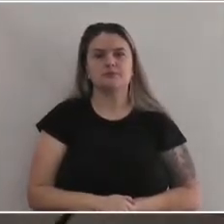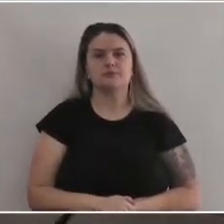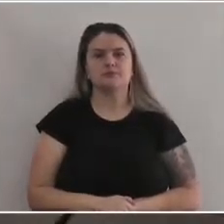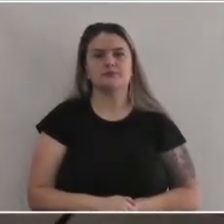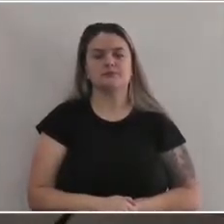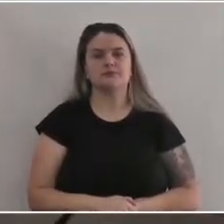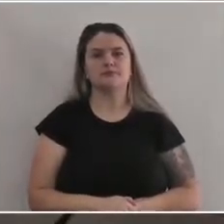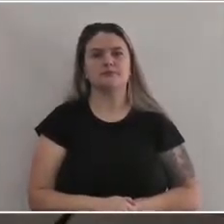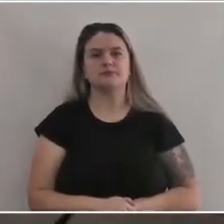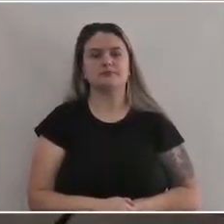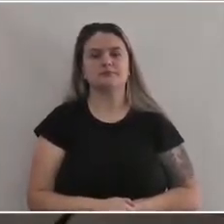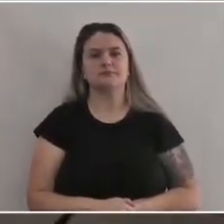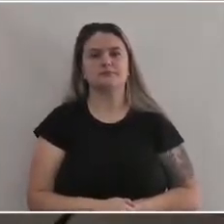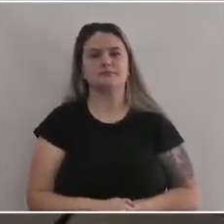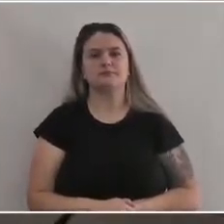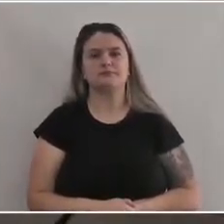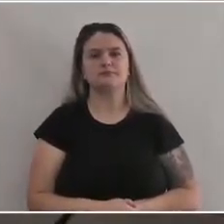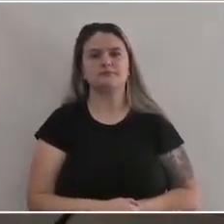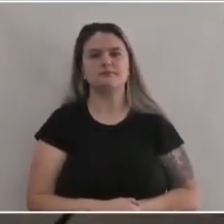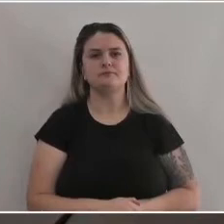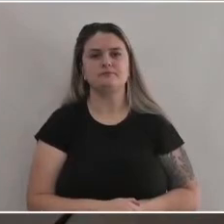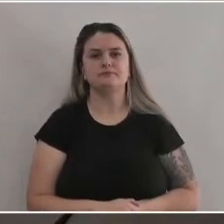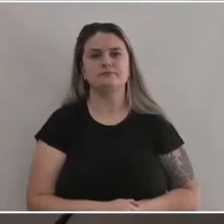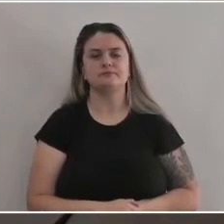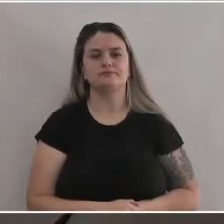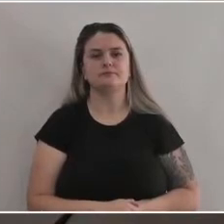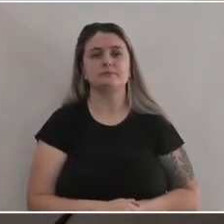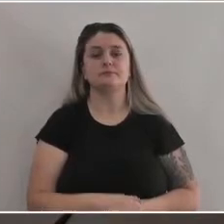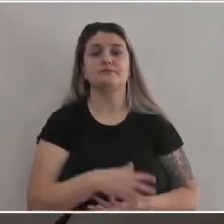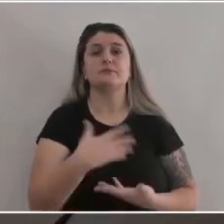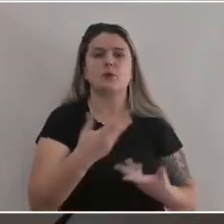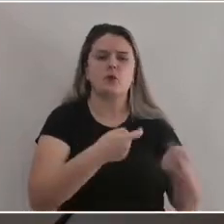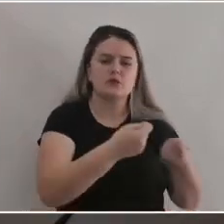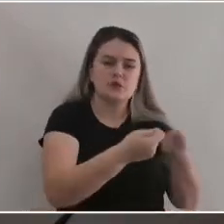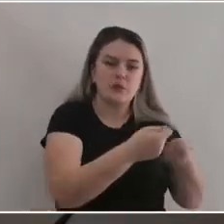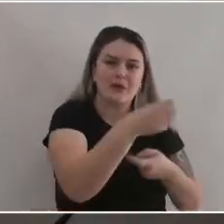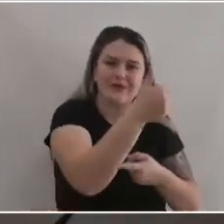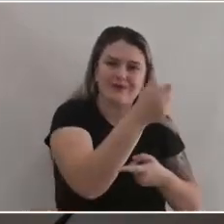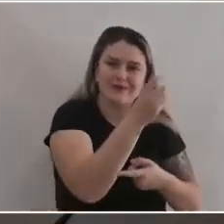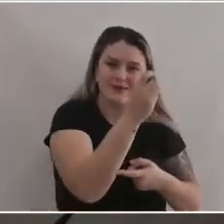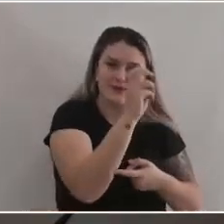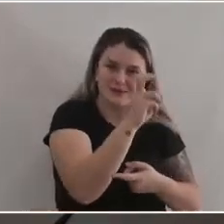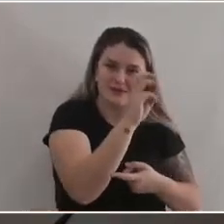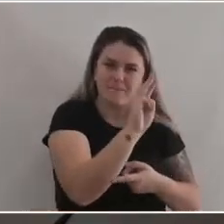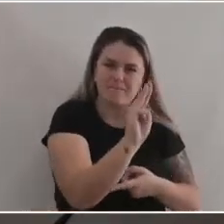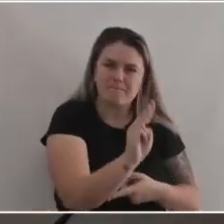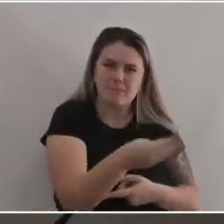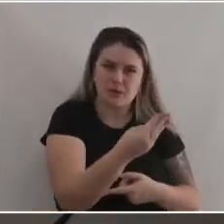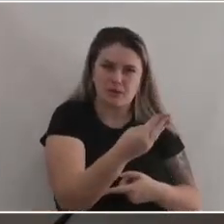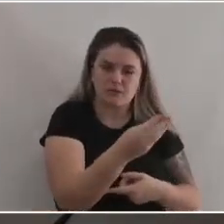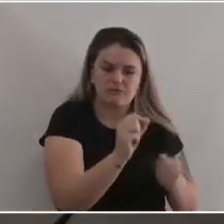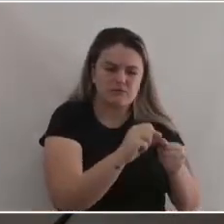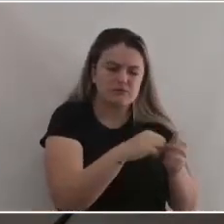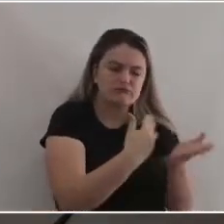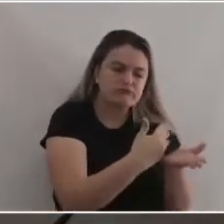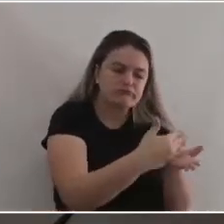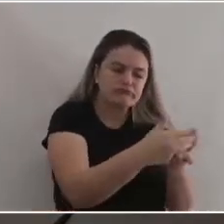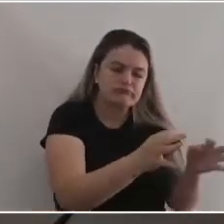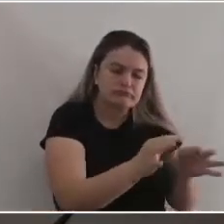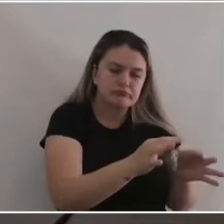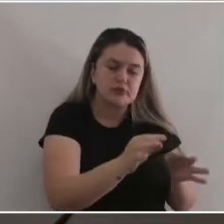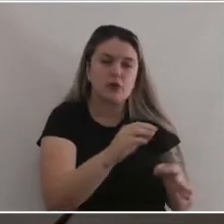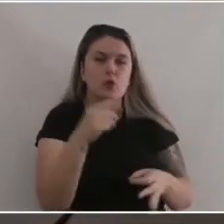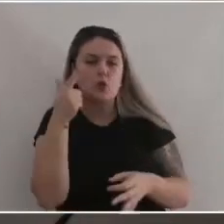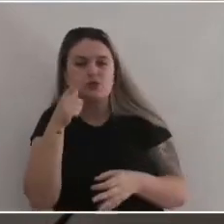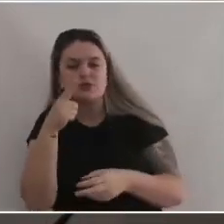Receitas correntes intra-orçamentárias. Foi orçado 15.220.000, foi arrecadado